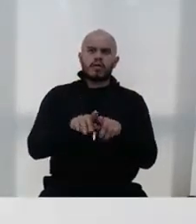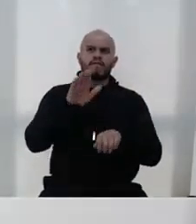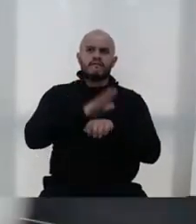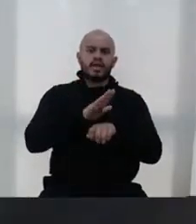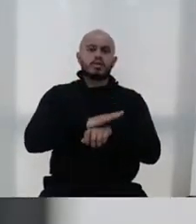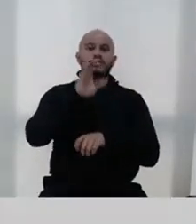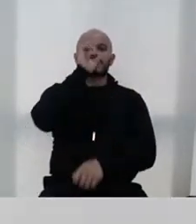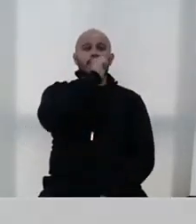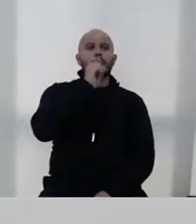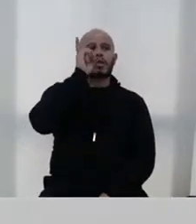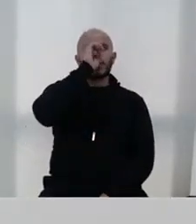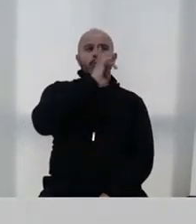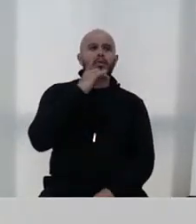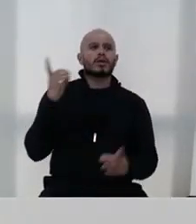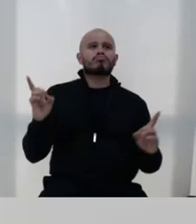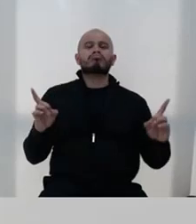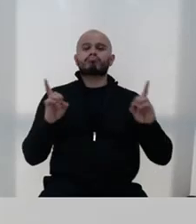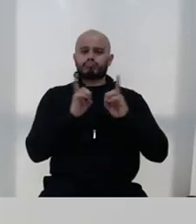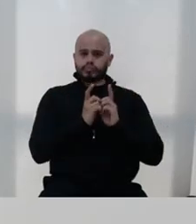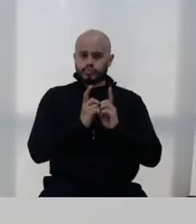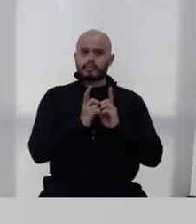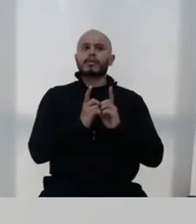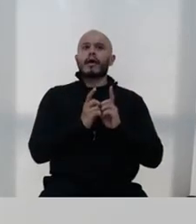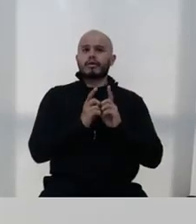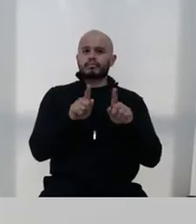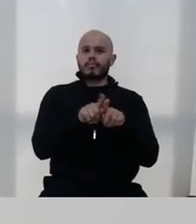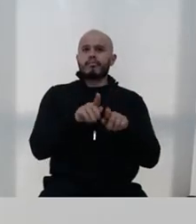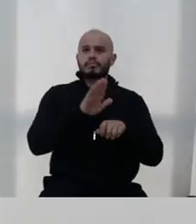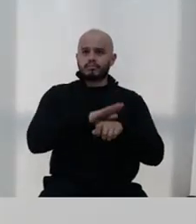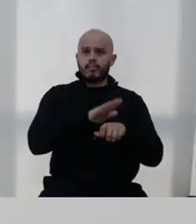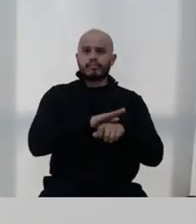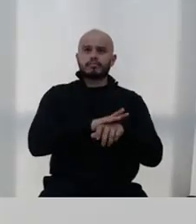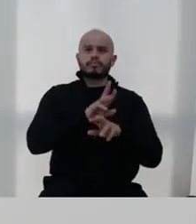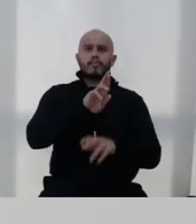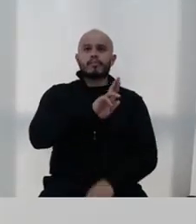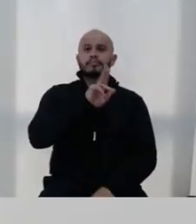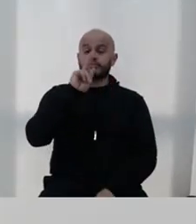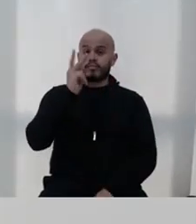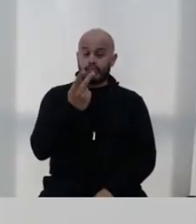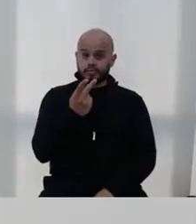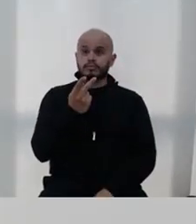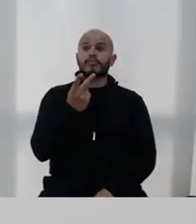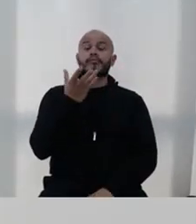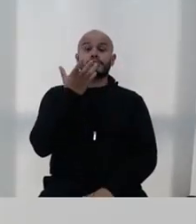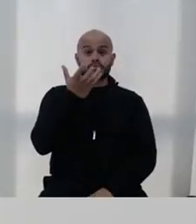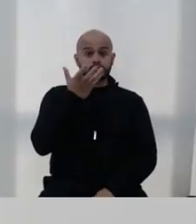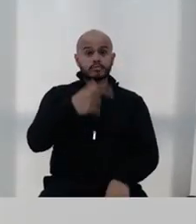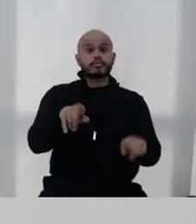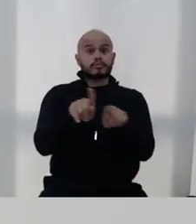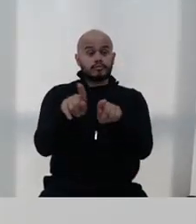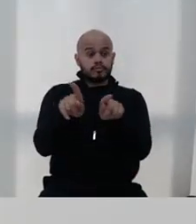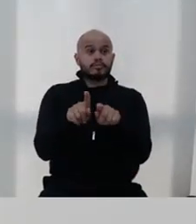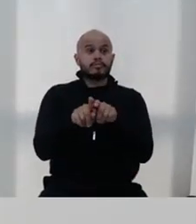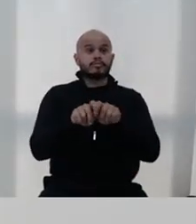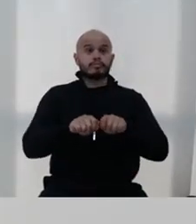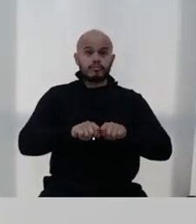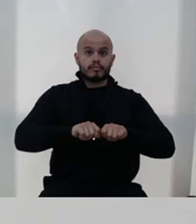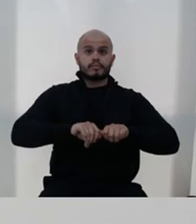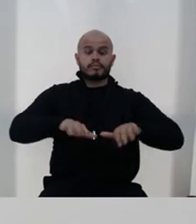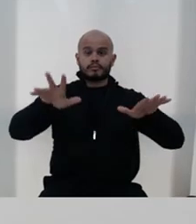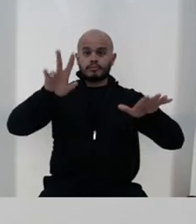aos finais de semana, orientações expedidas pelo Departamento de Recursos Humanos, que eu gostaria também de reforçar a vossas